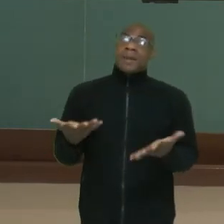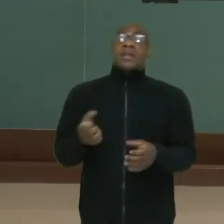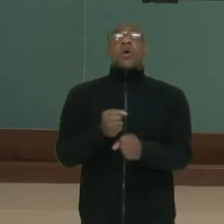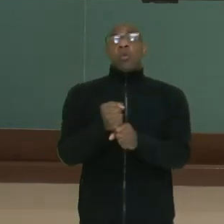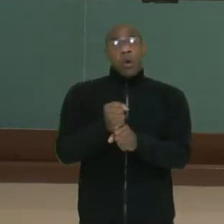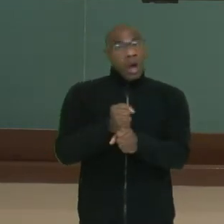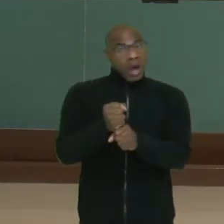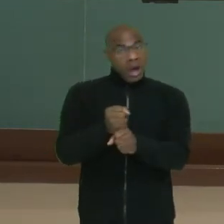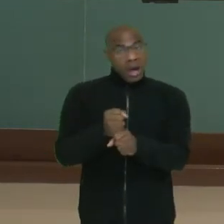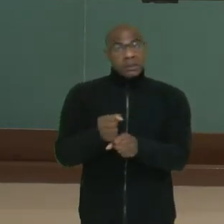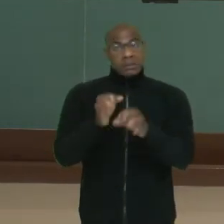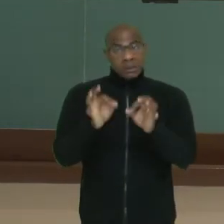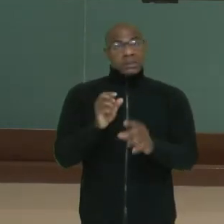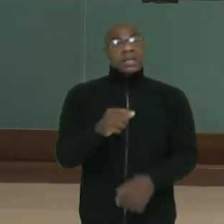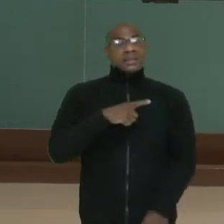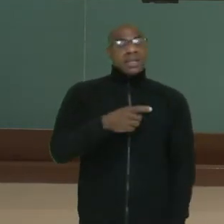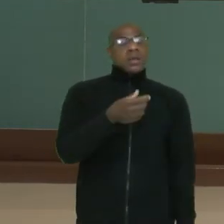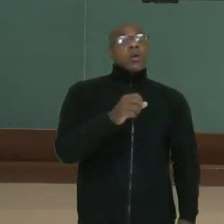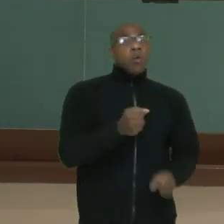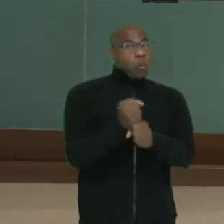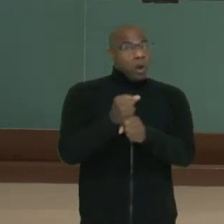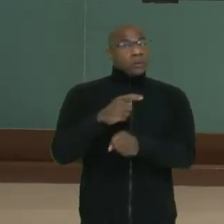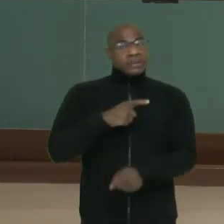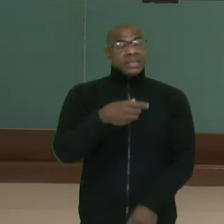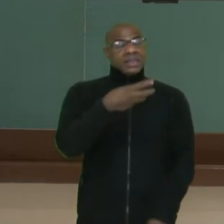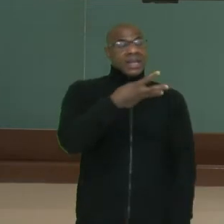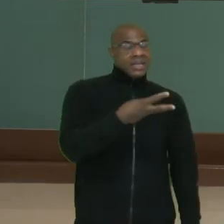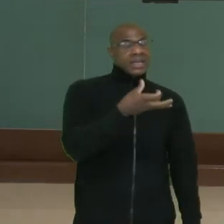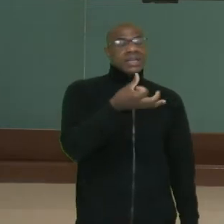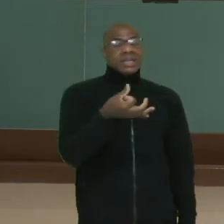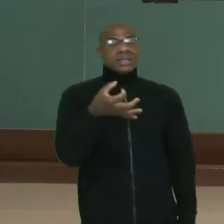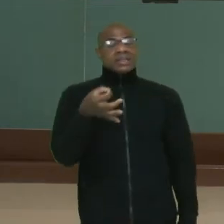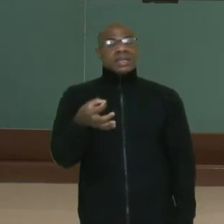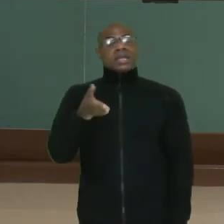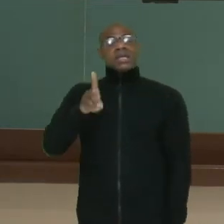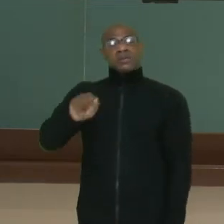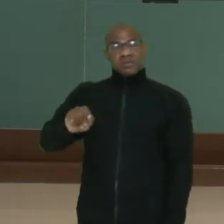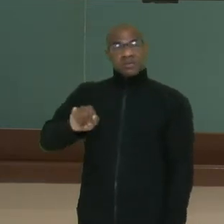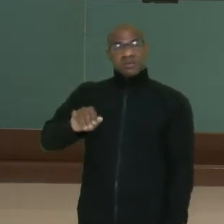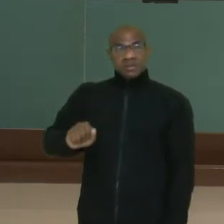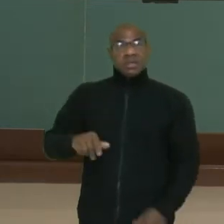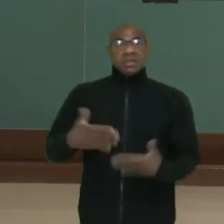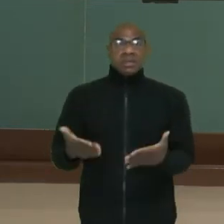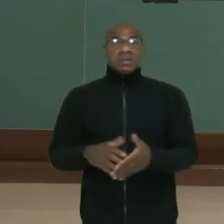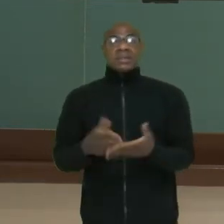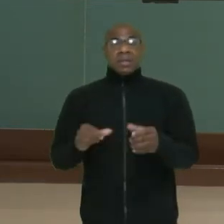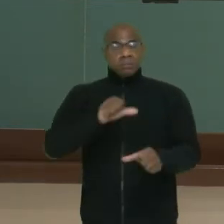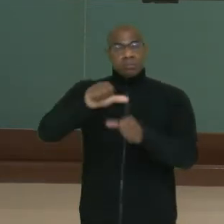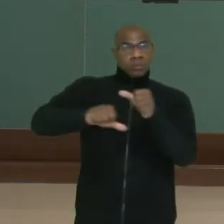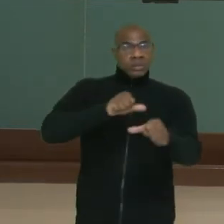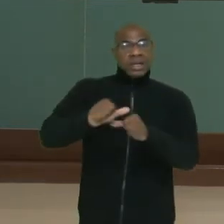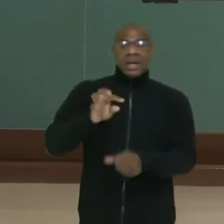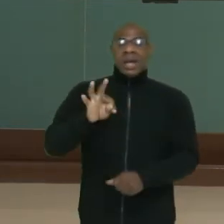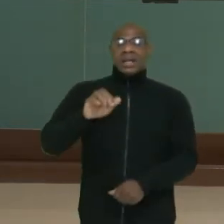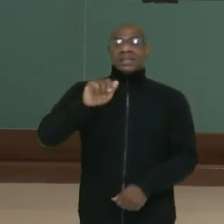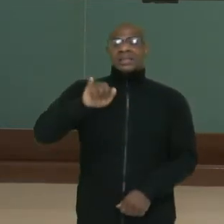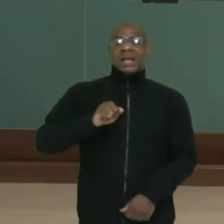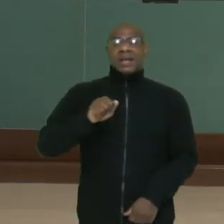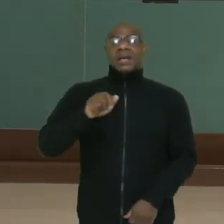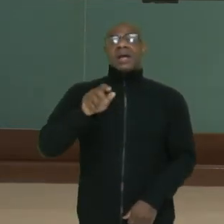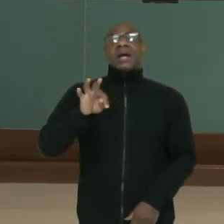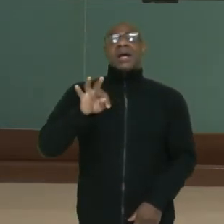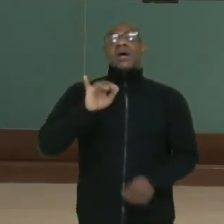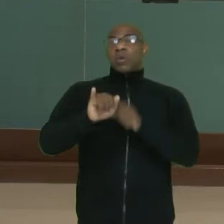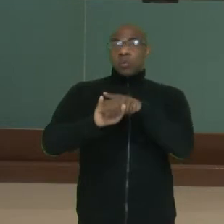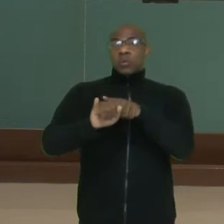tem 360 dias, tá bom? Então, se eu quero transformar essa taxa ao dia, eu preciso dividir pelo